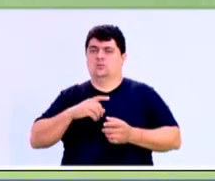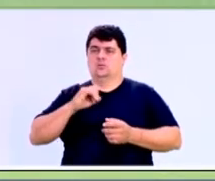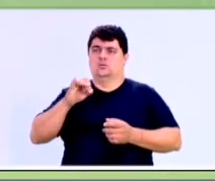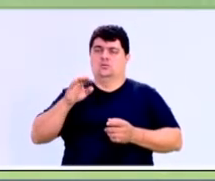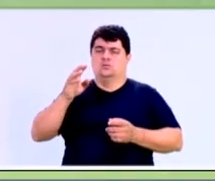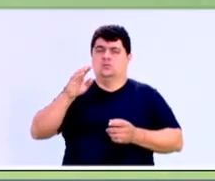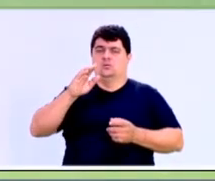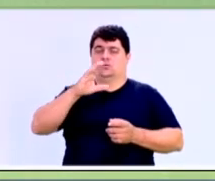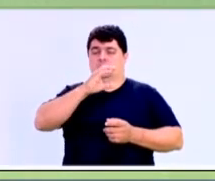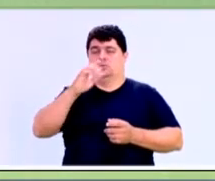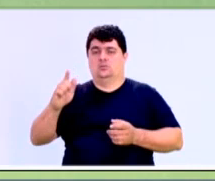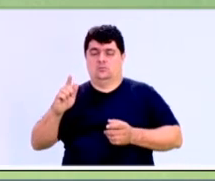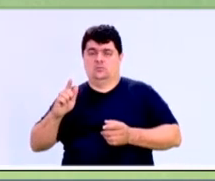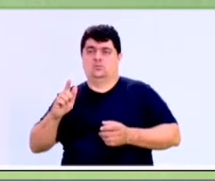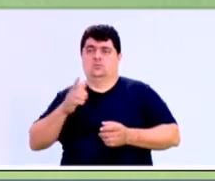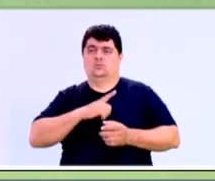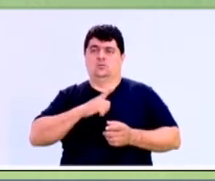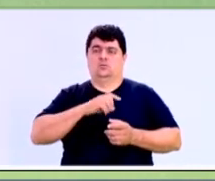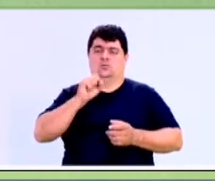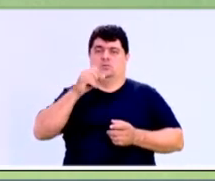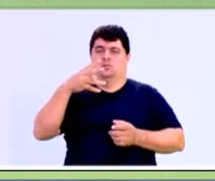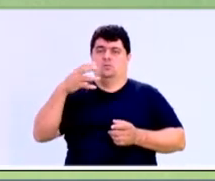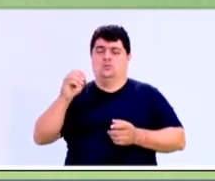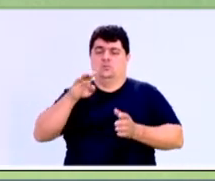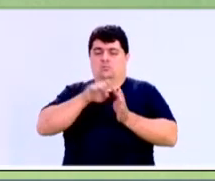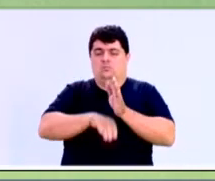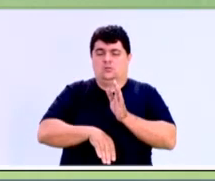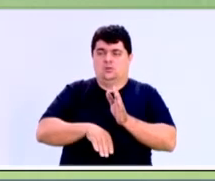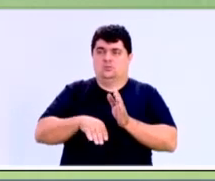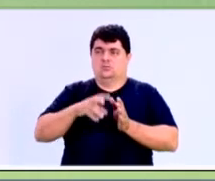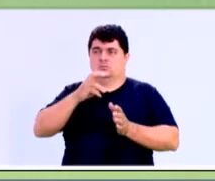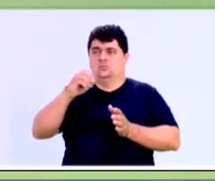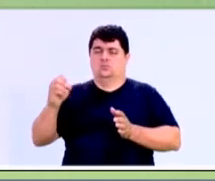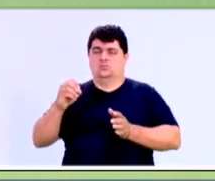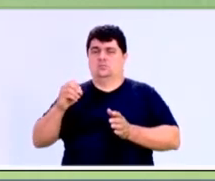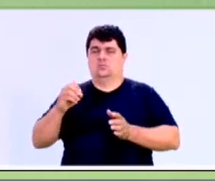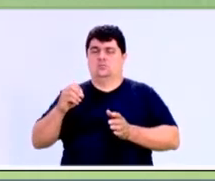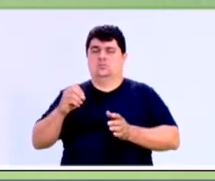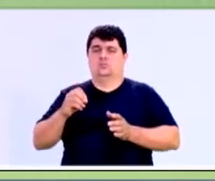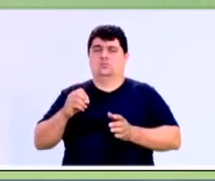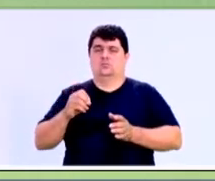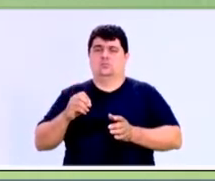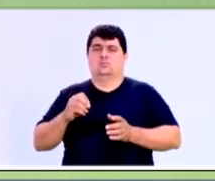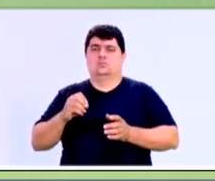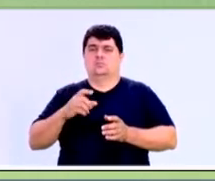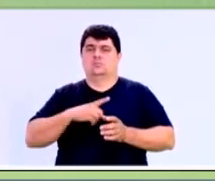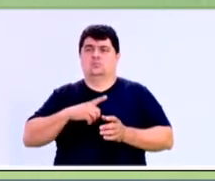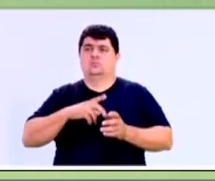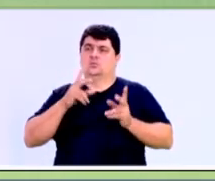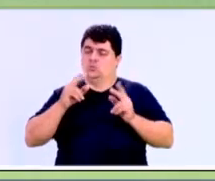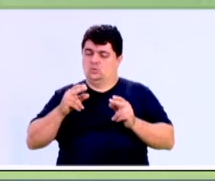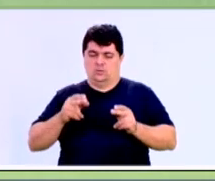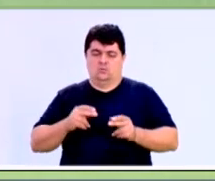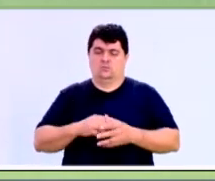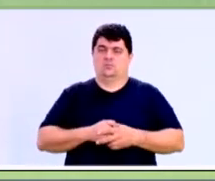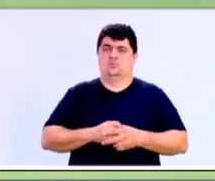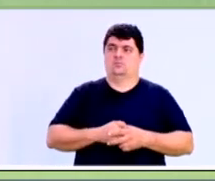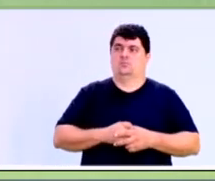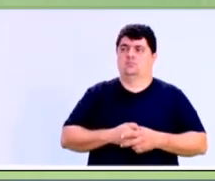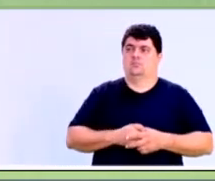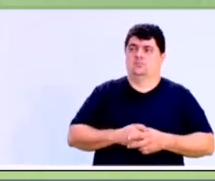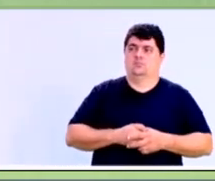capital de giro, que eu já achei, 8.400, menos 500 da necessidade de capital de giro, dá os mesmos